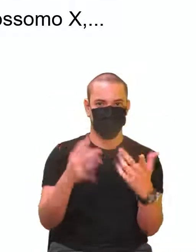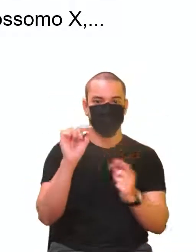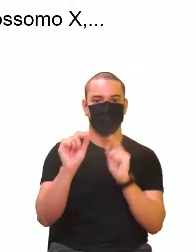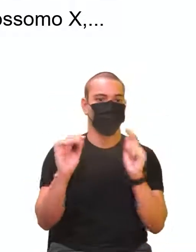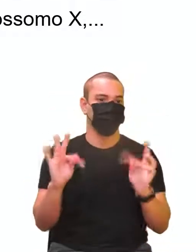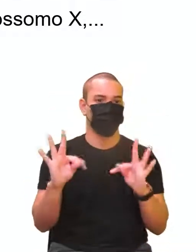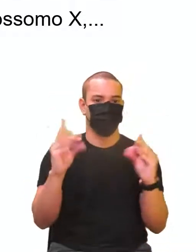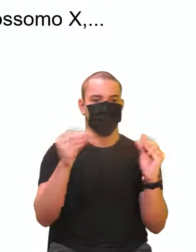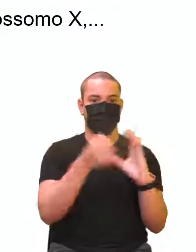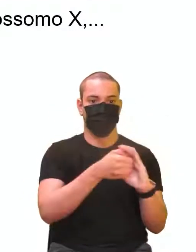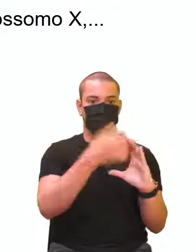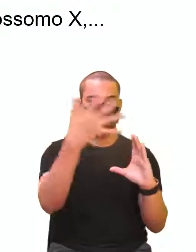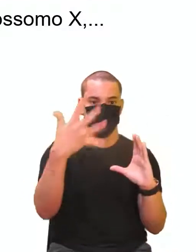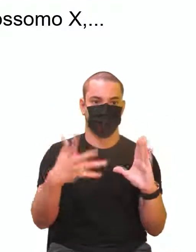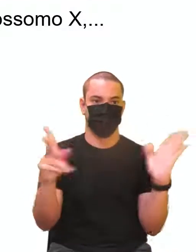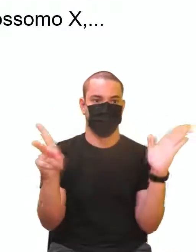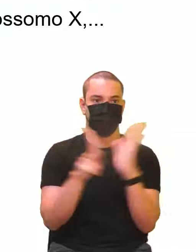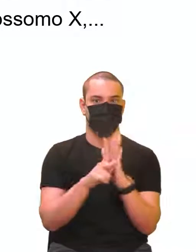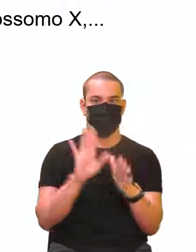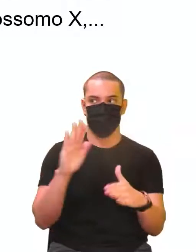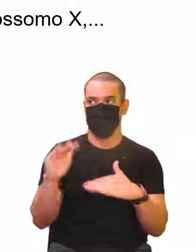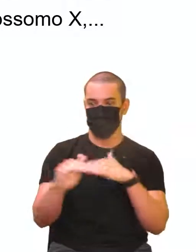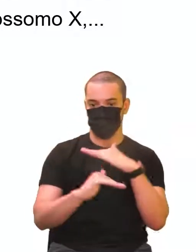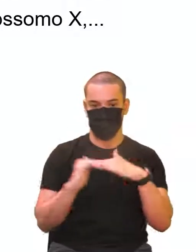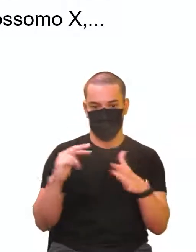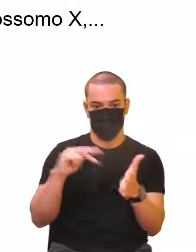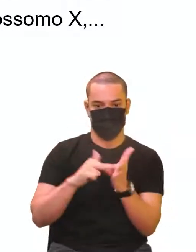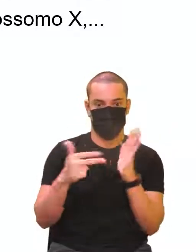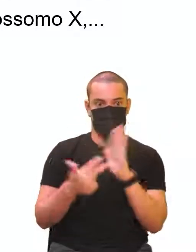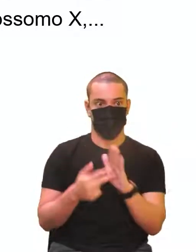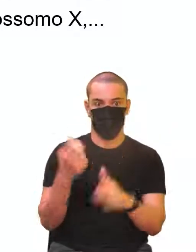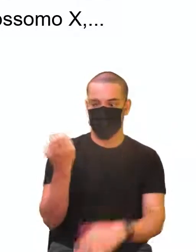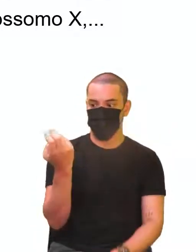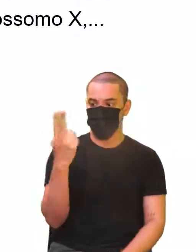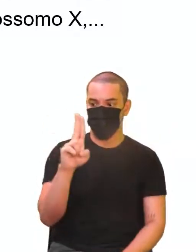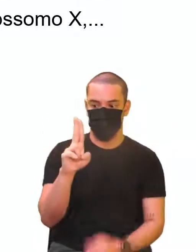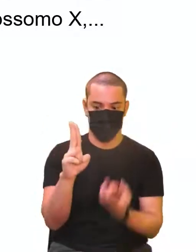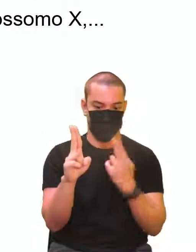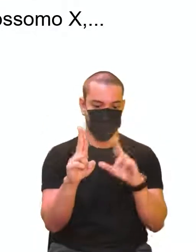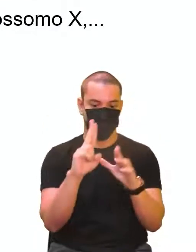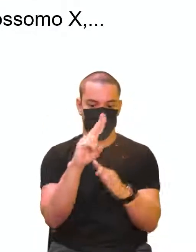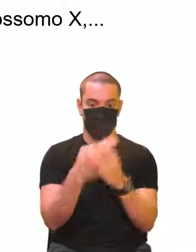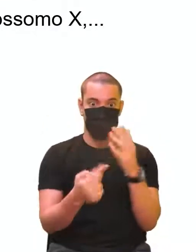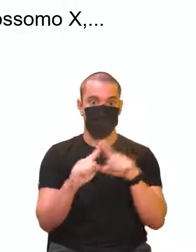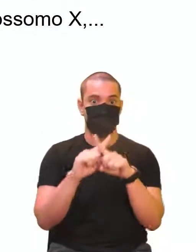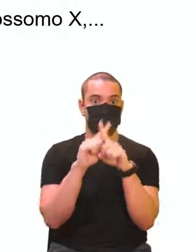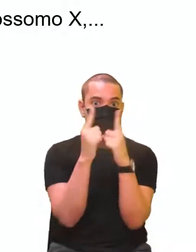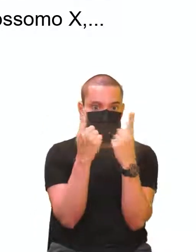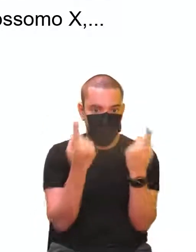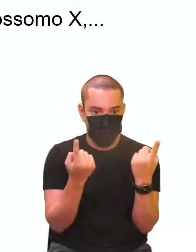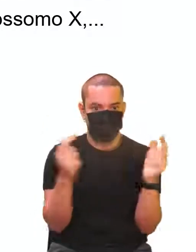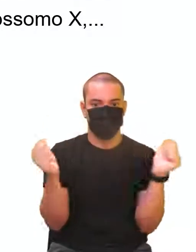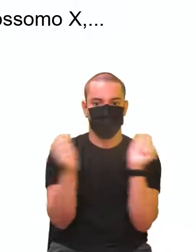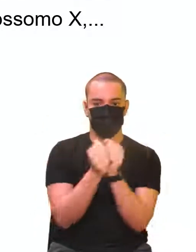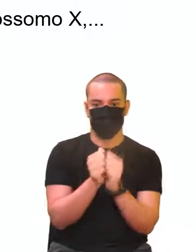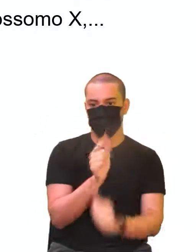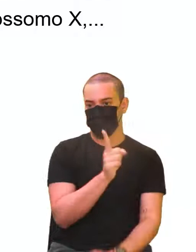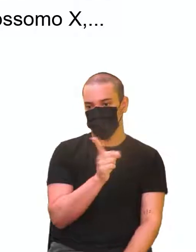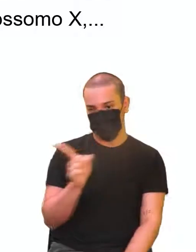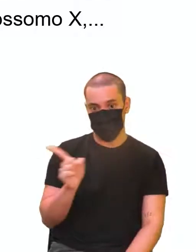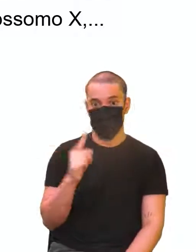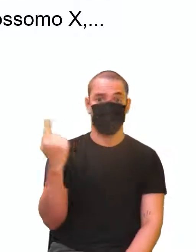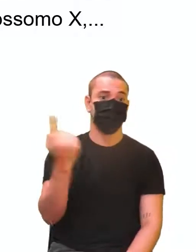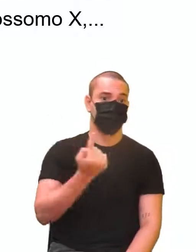toda característica recessiva, ela só se expressa quando ela vem em dose dupla, né? Mas nesse caso, ela vindo